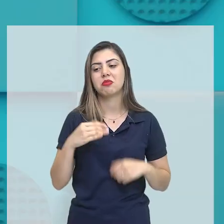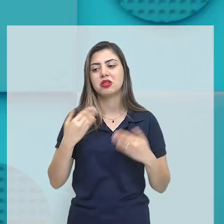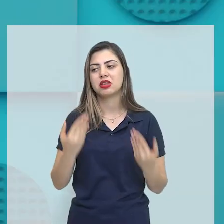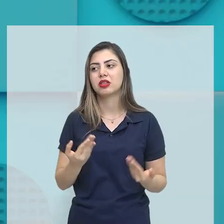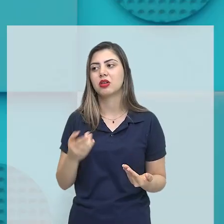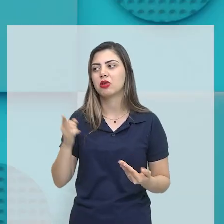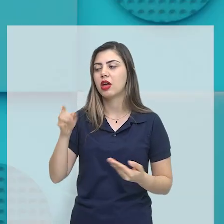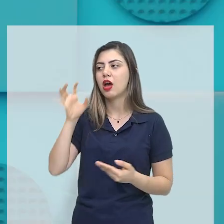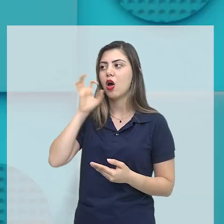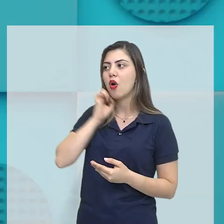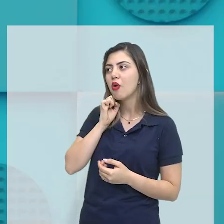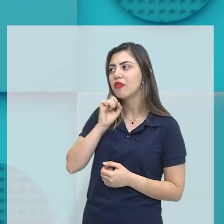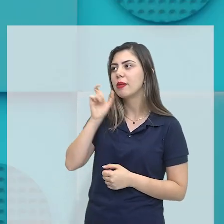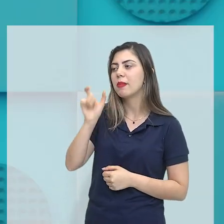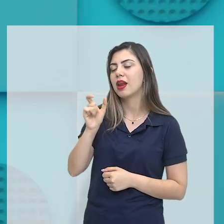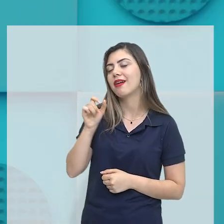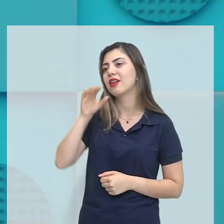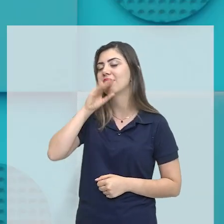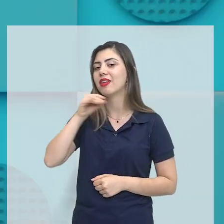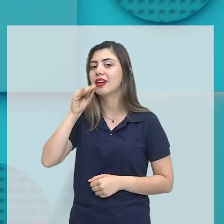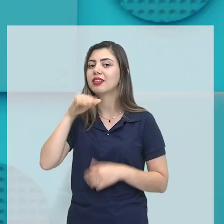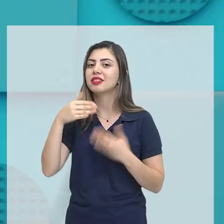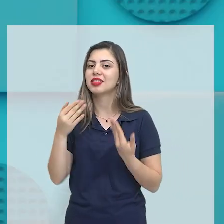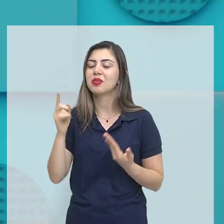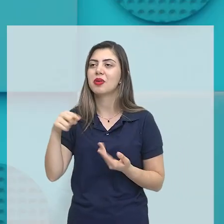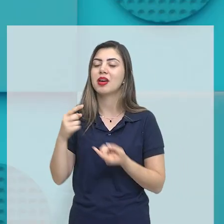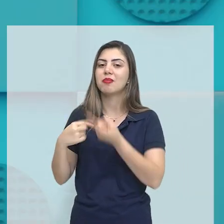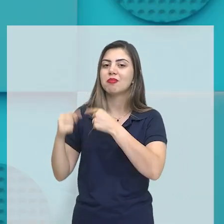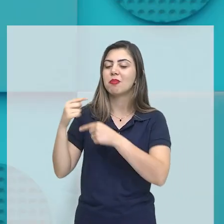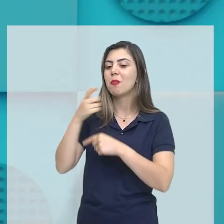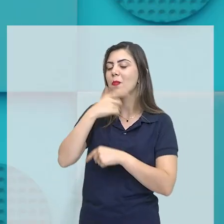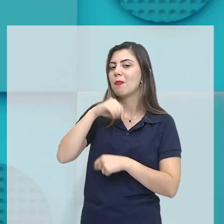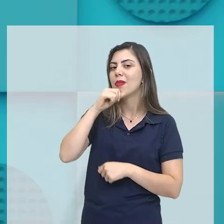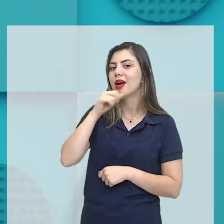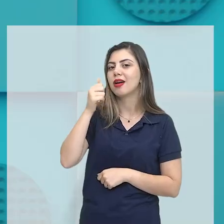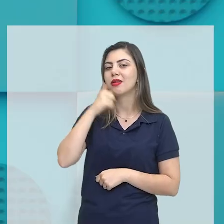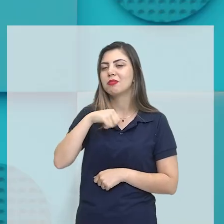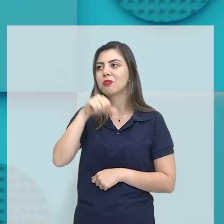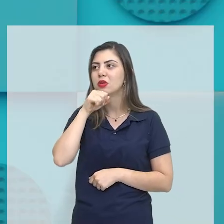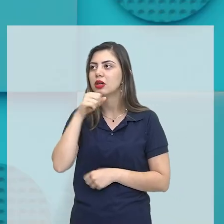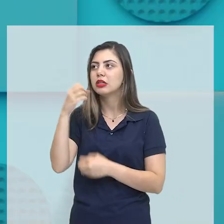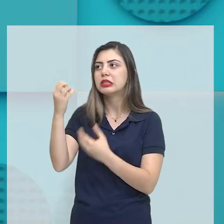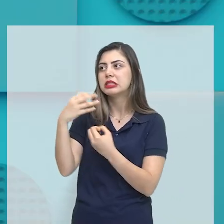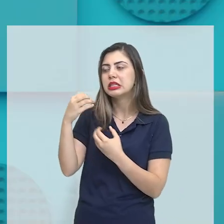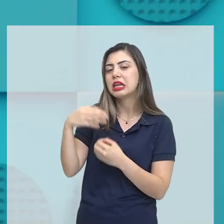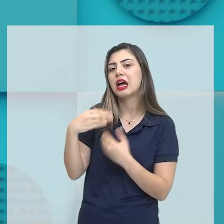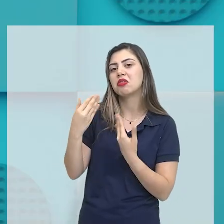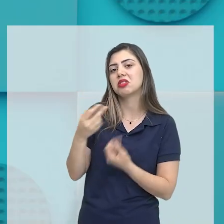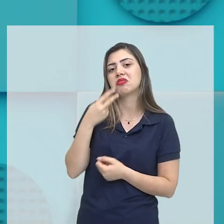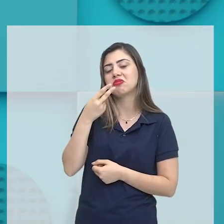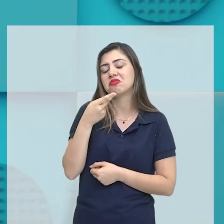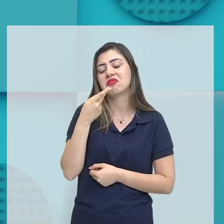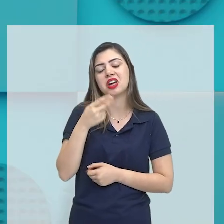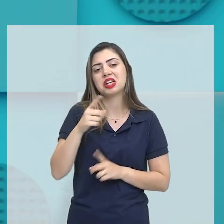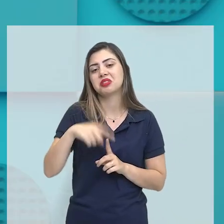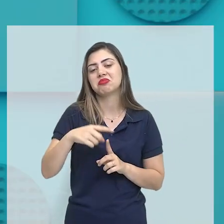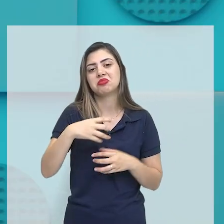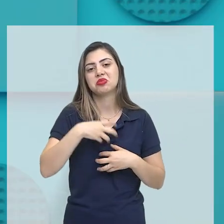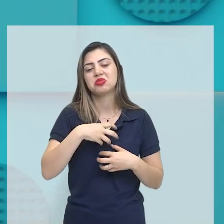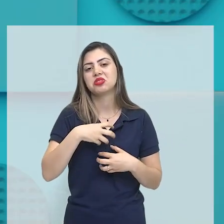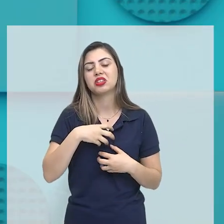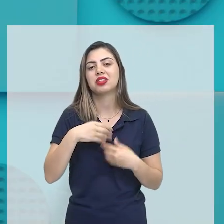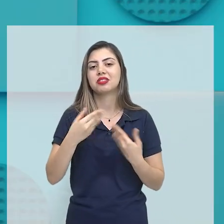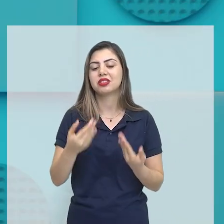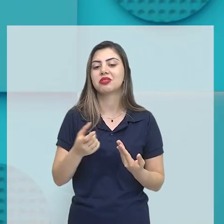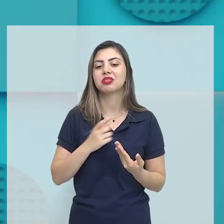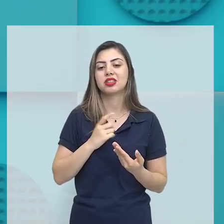reproduzir aquilo que ela ouviu, que no caso foi dos pais dela, né? As pessoas que estão ali no seu convívio, geralmente falam desta maneira. E isso